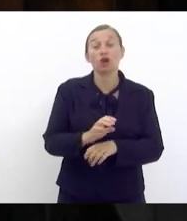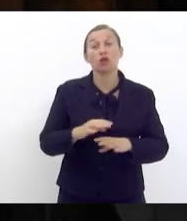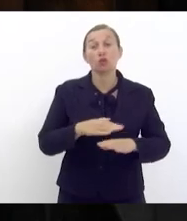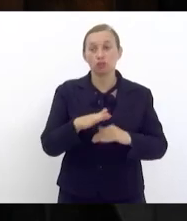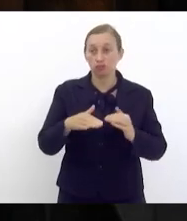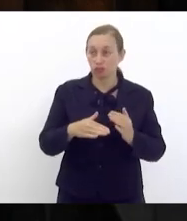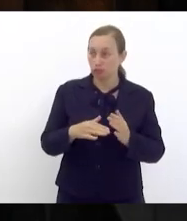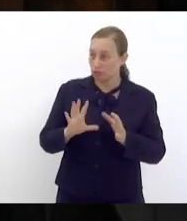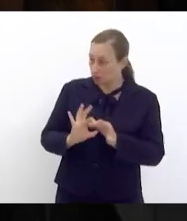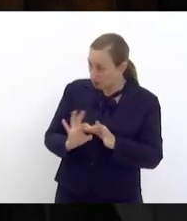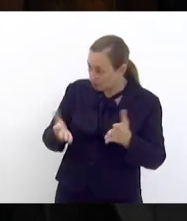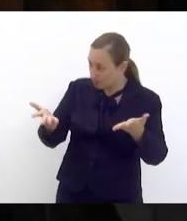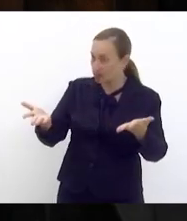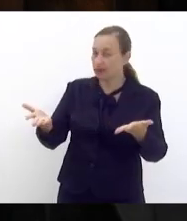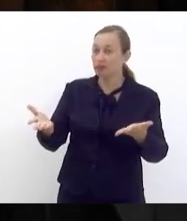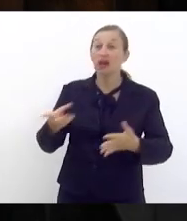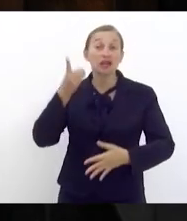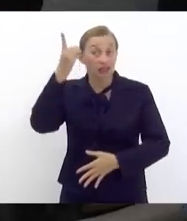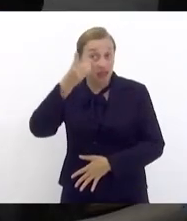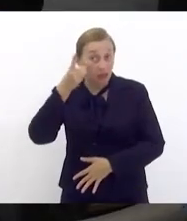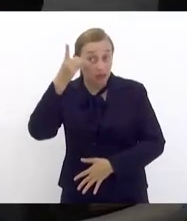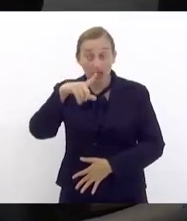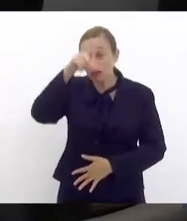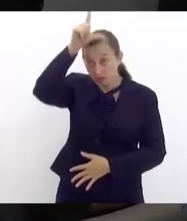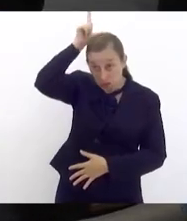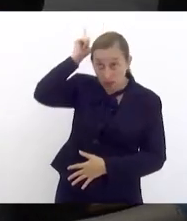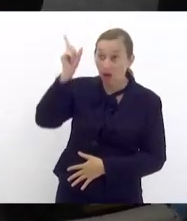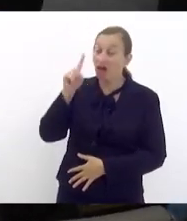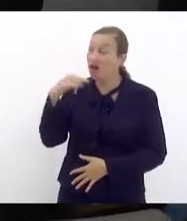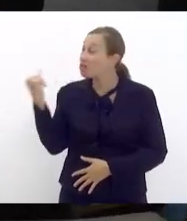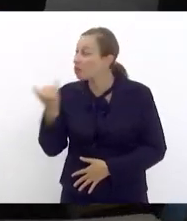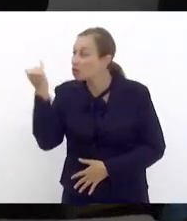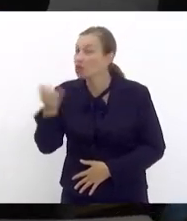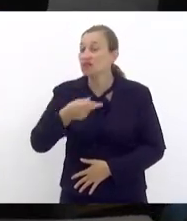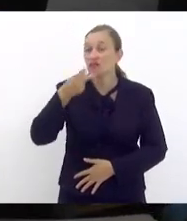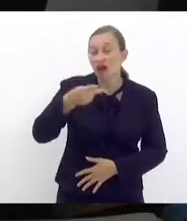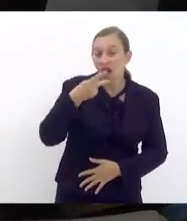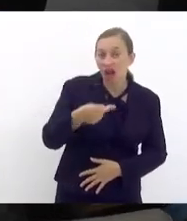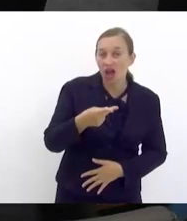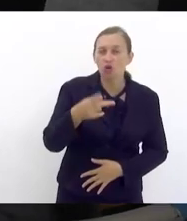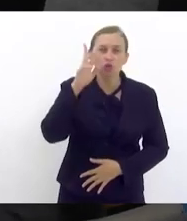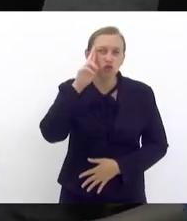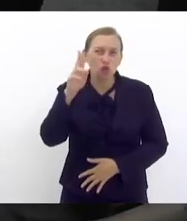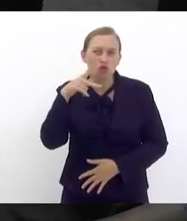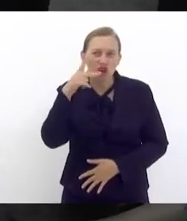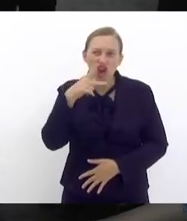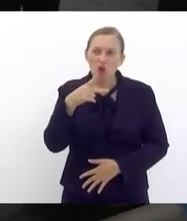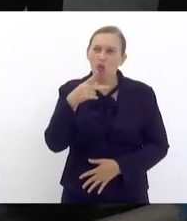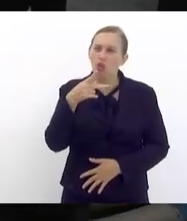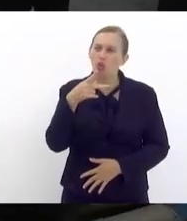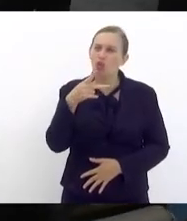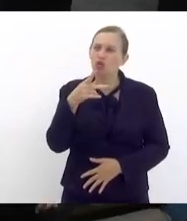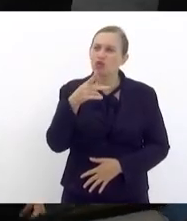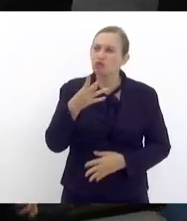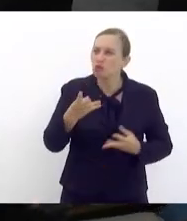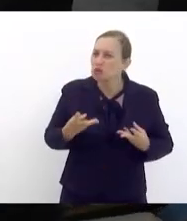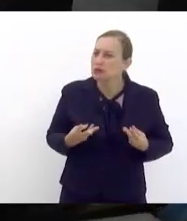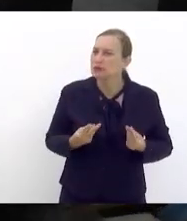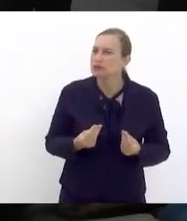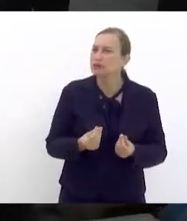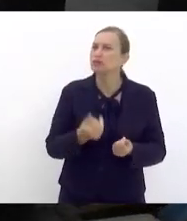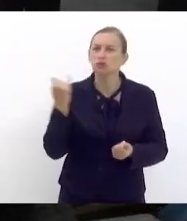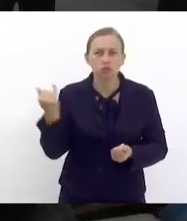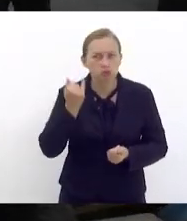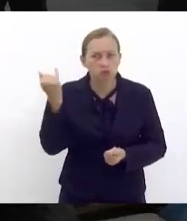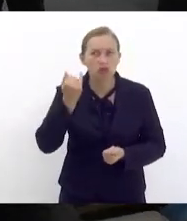prazer. Deputado Luiz Paulo, eu acho que é importante a gente sempre falar. O senhor tocou num ponto muito sensível para o nosso Estado, que é a